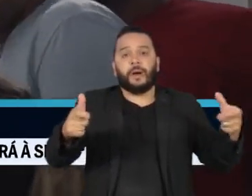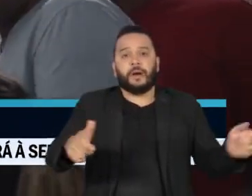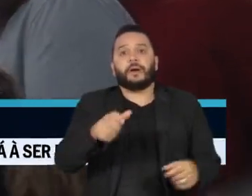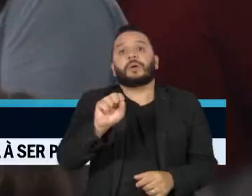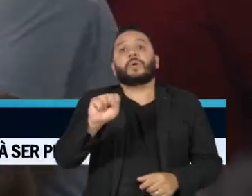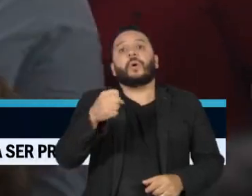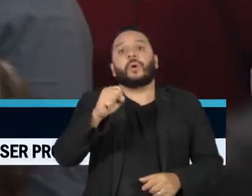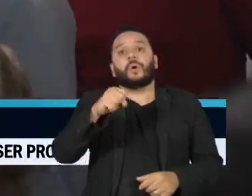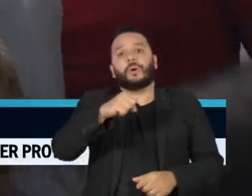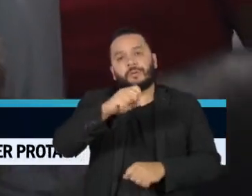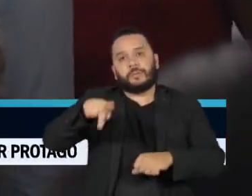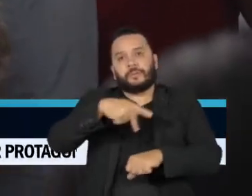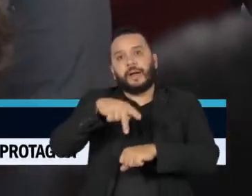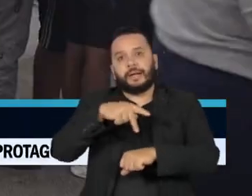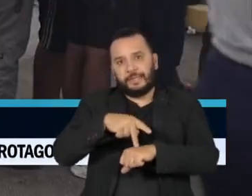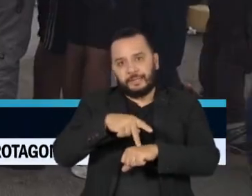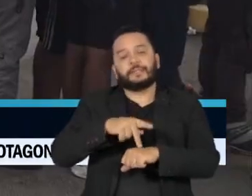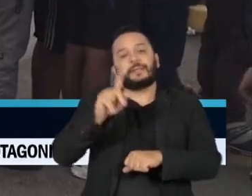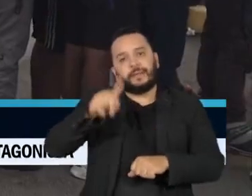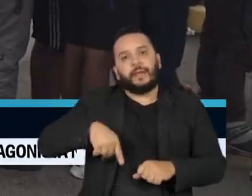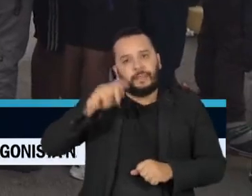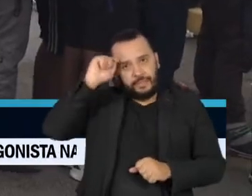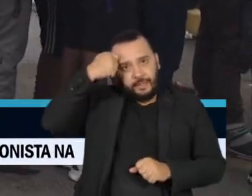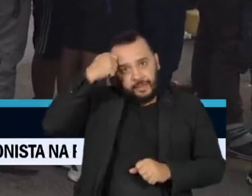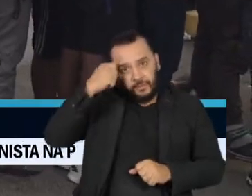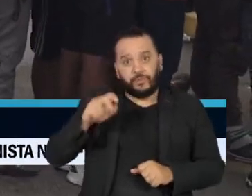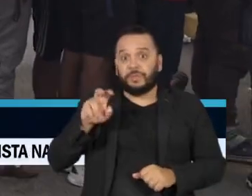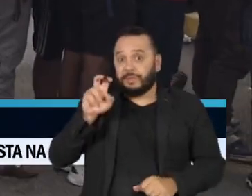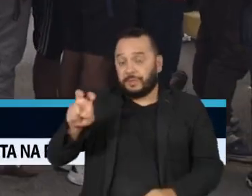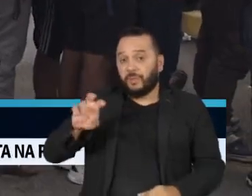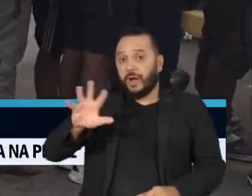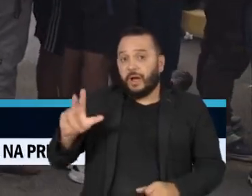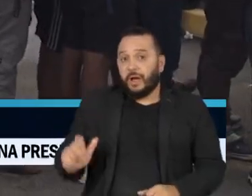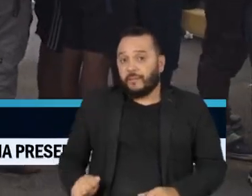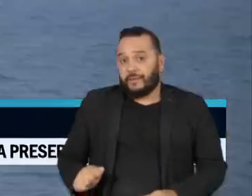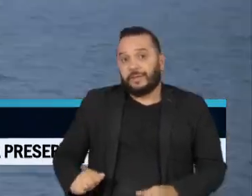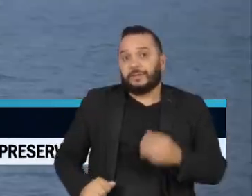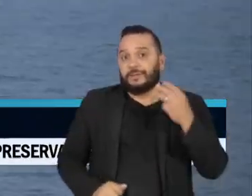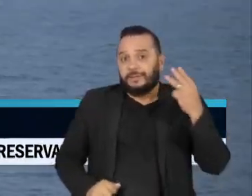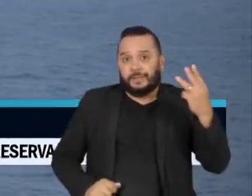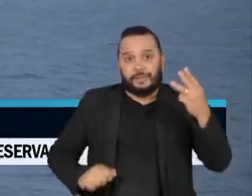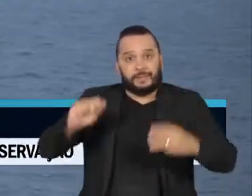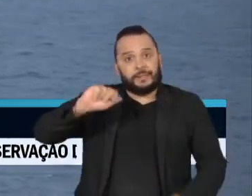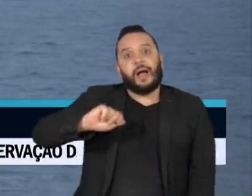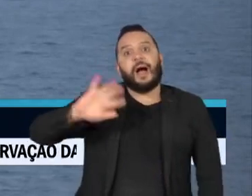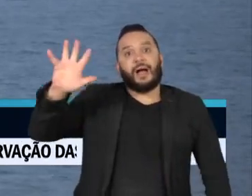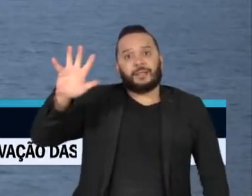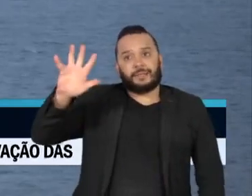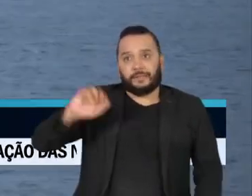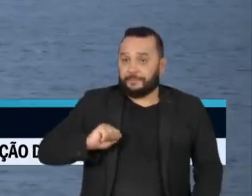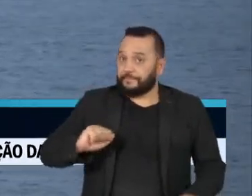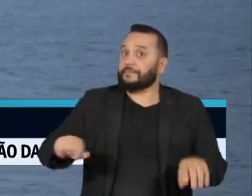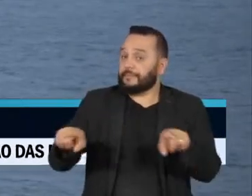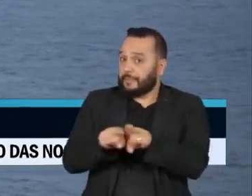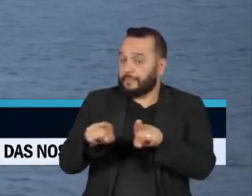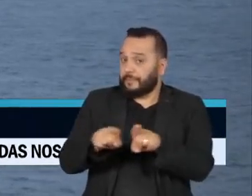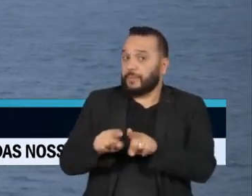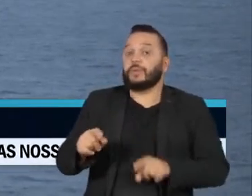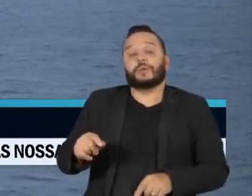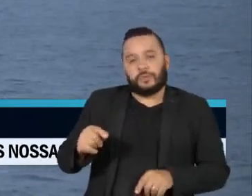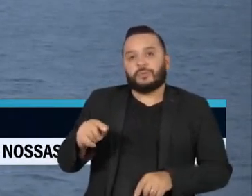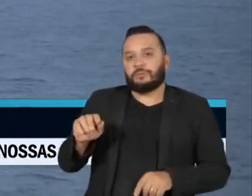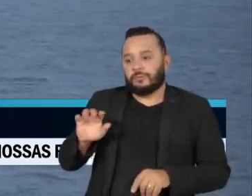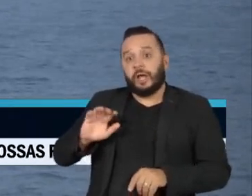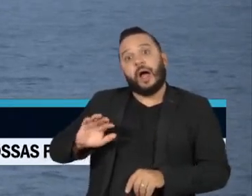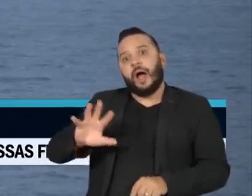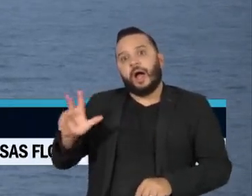de população não branca, 5 na África e 3 na Ásia, os dois continentes que têm as maiores